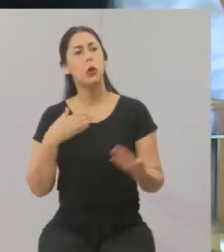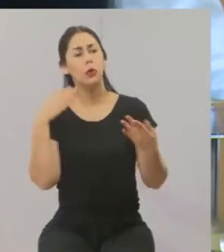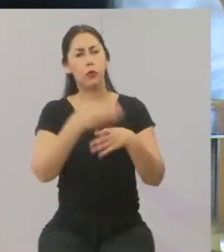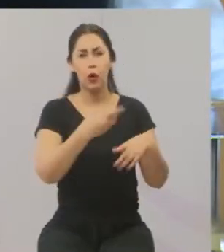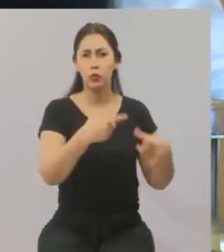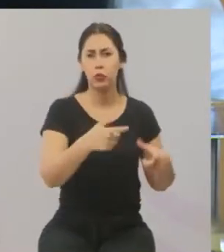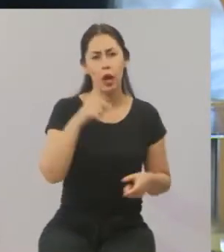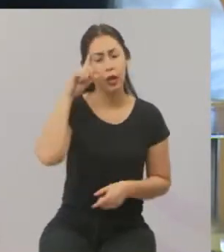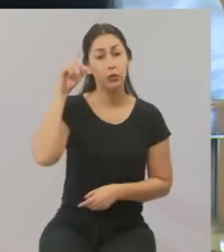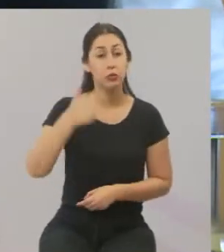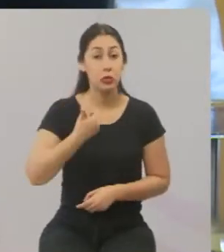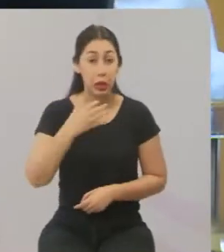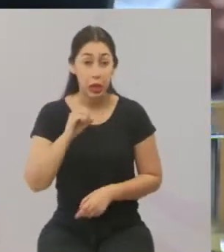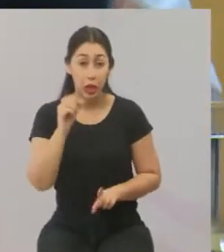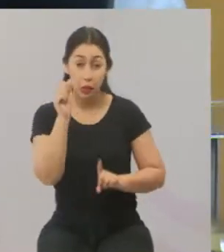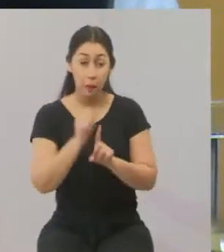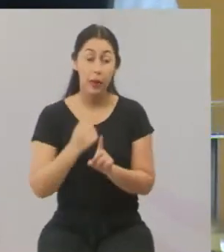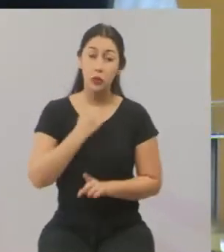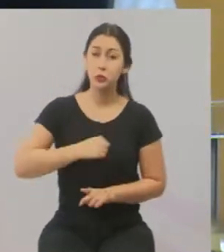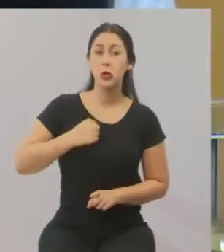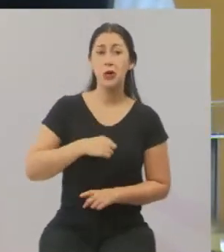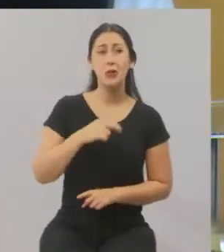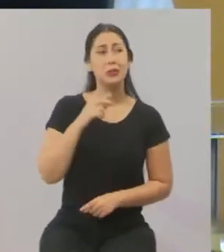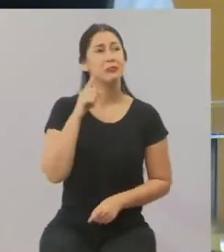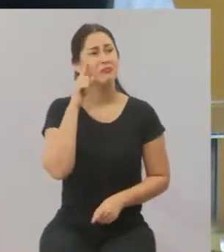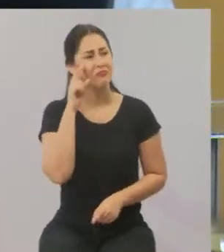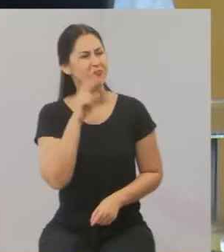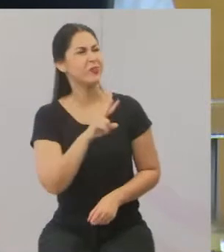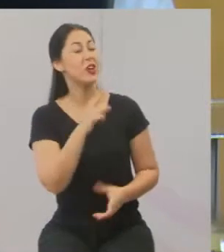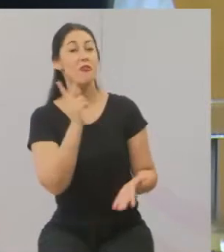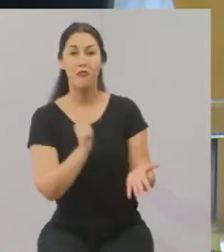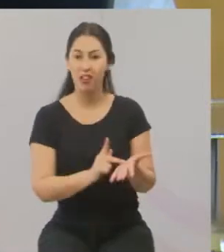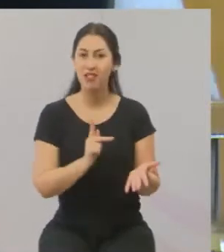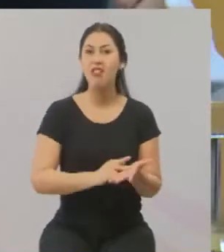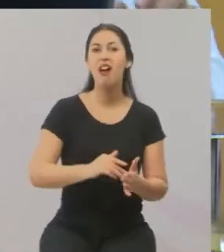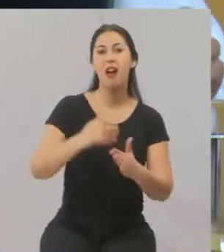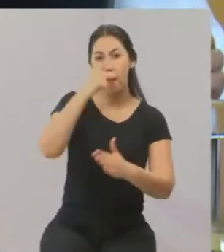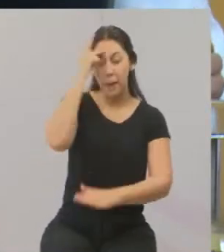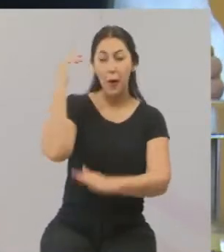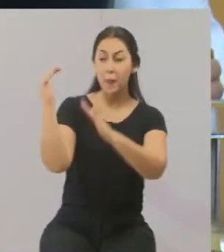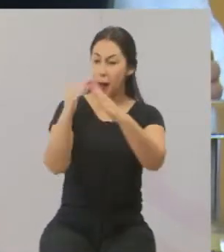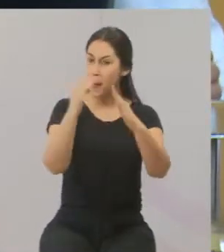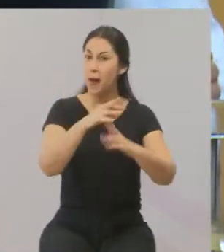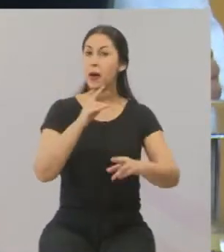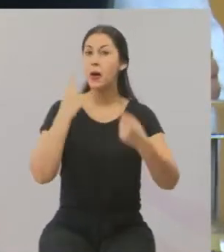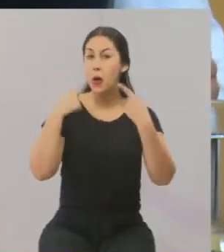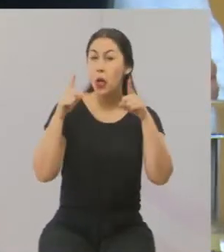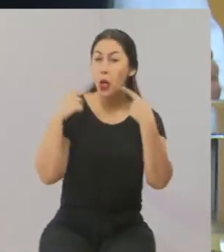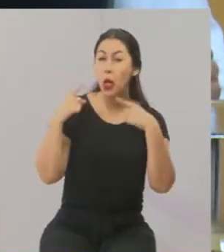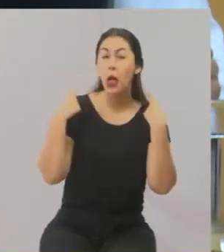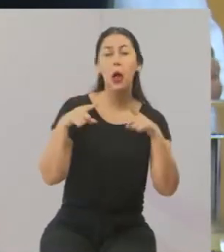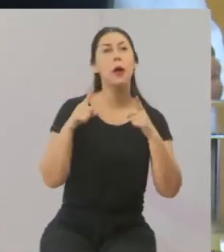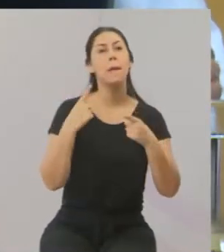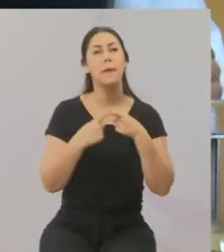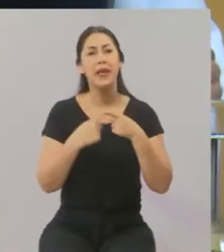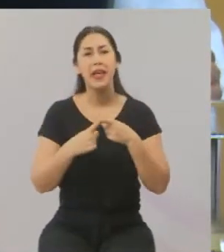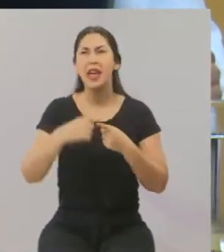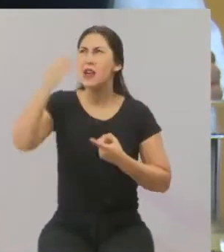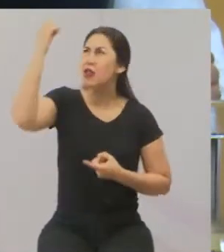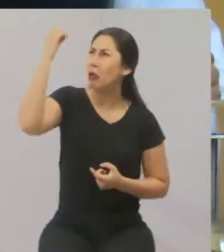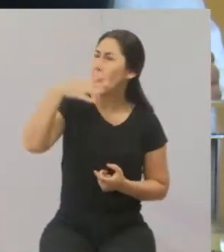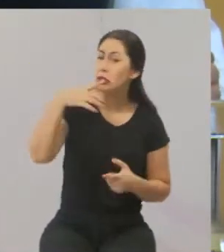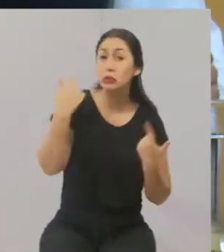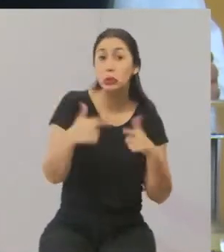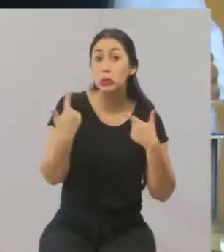e pôde comprovar a reclamação dos moradores e das famílias que residem no referido bairro, onde os mesmos relatam que a falta de iluminação gera